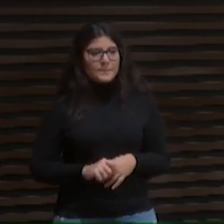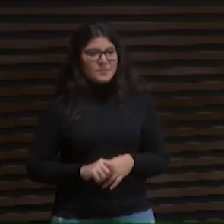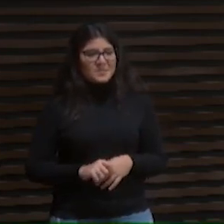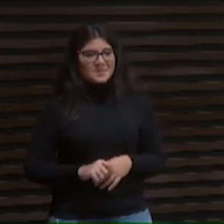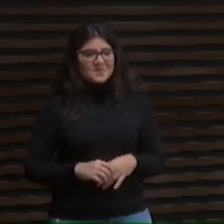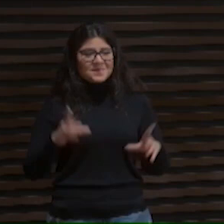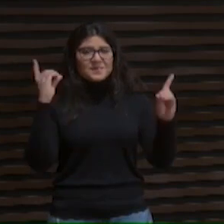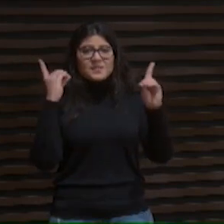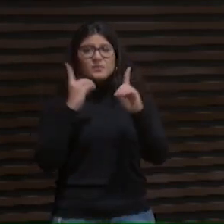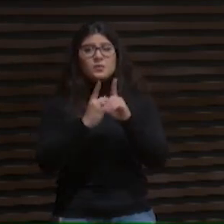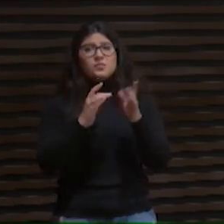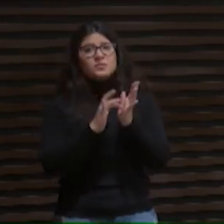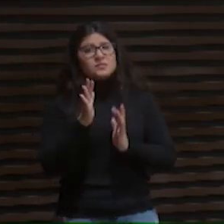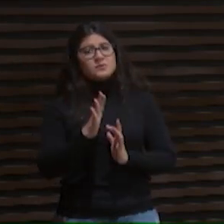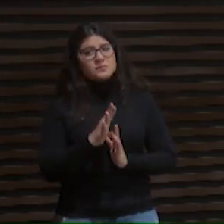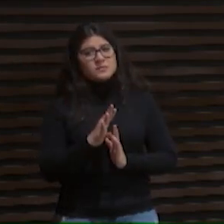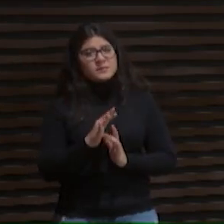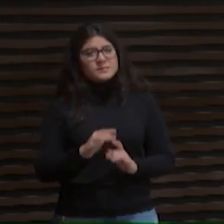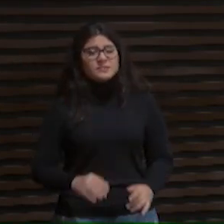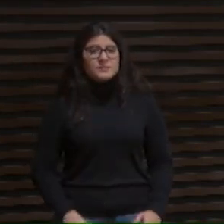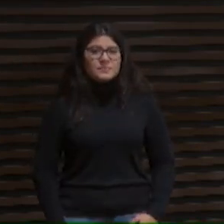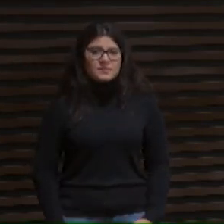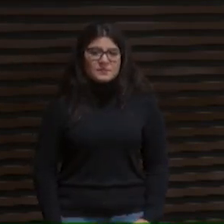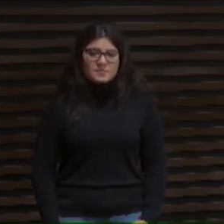É o encontro com Jesus.